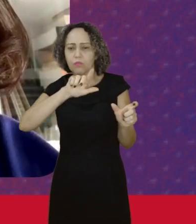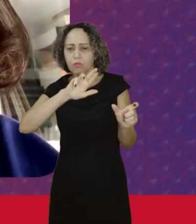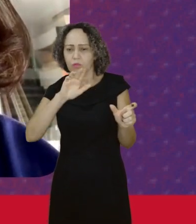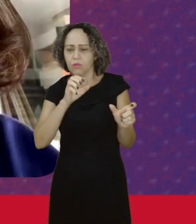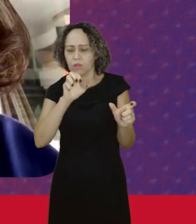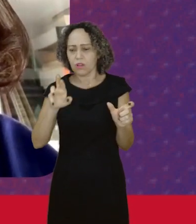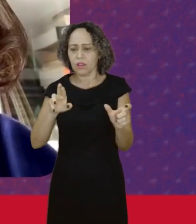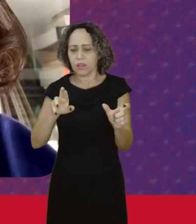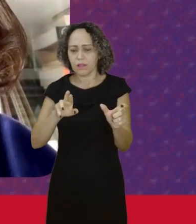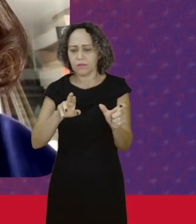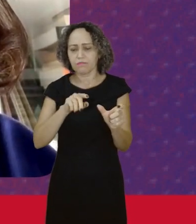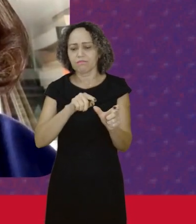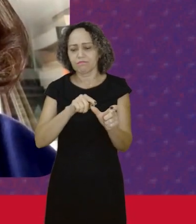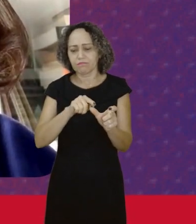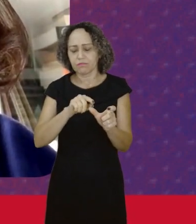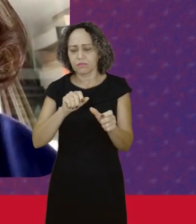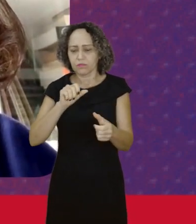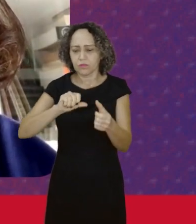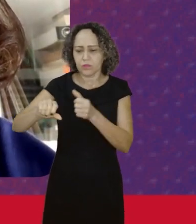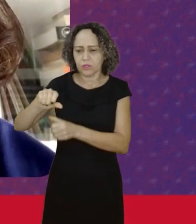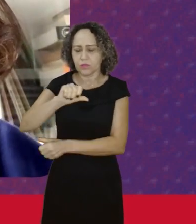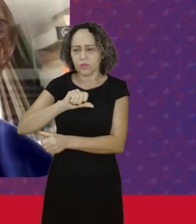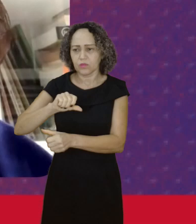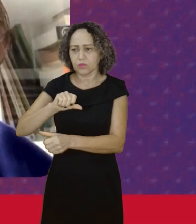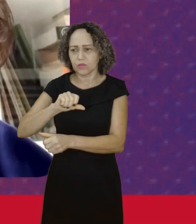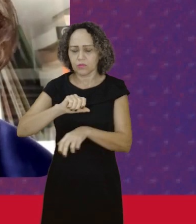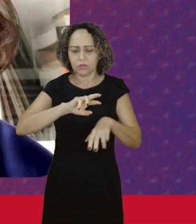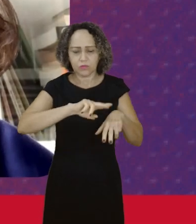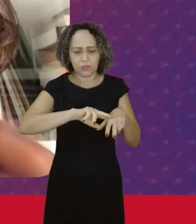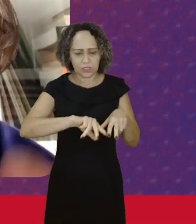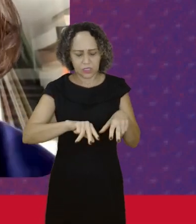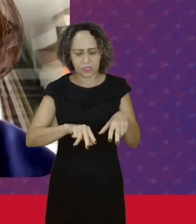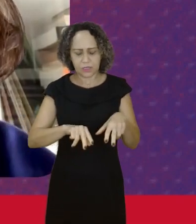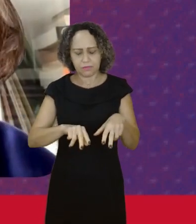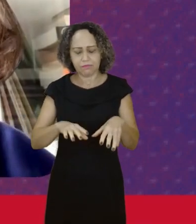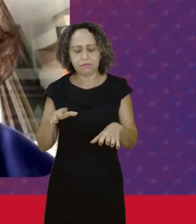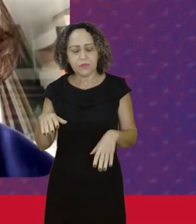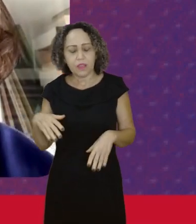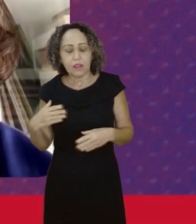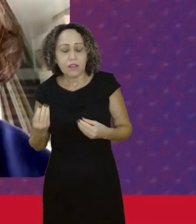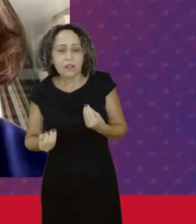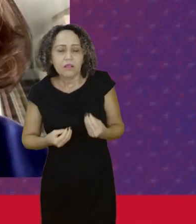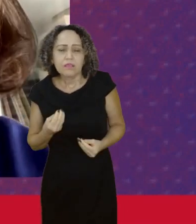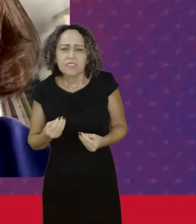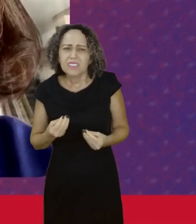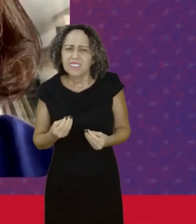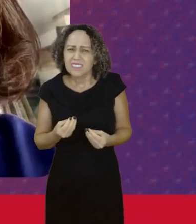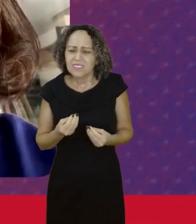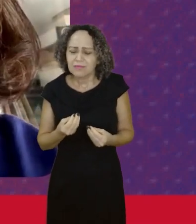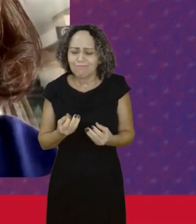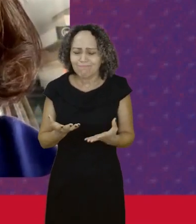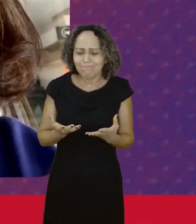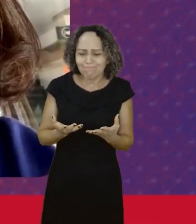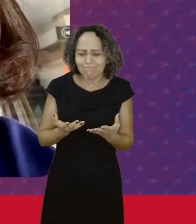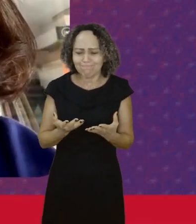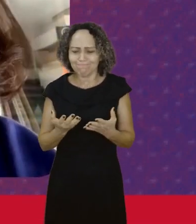homens e mulheres só poderia ser enfrentado numa perspectiva integral